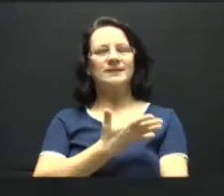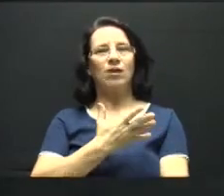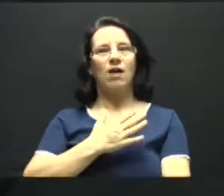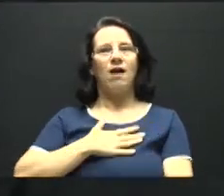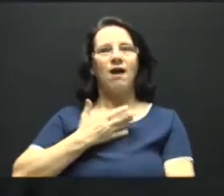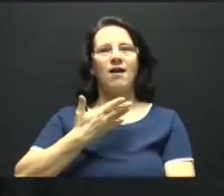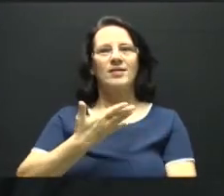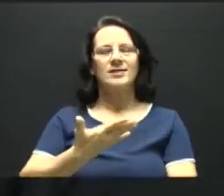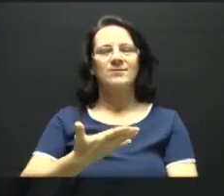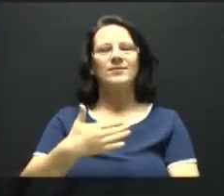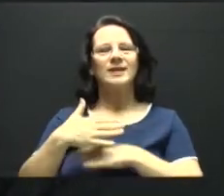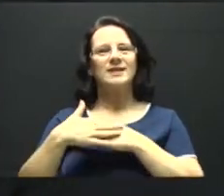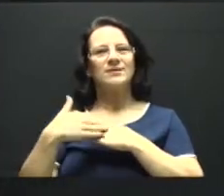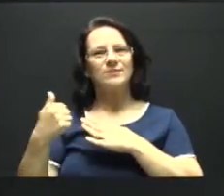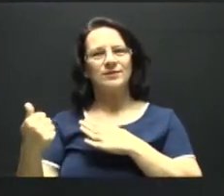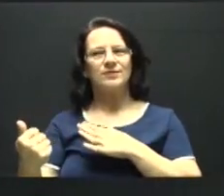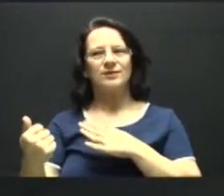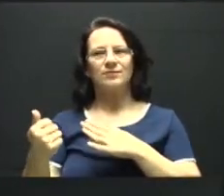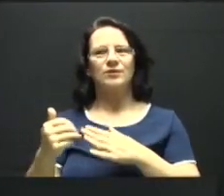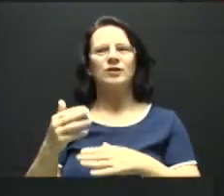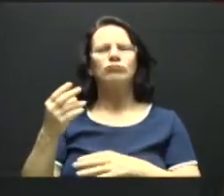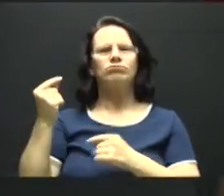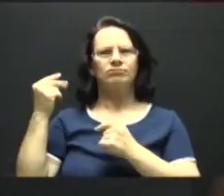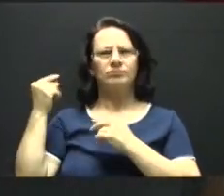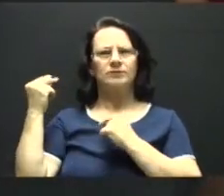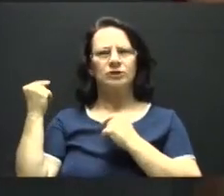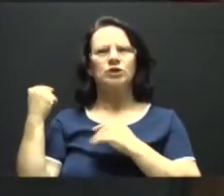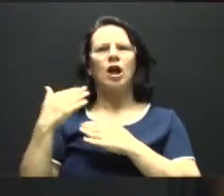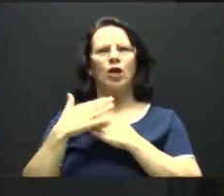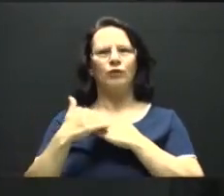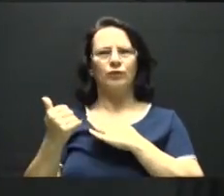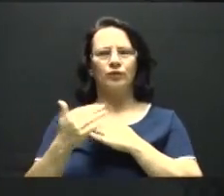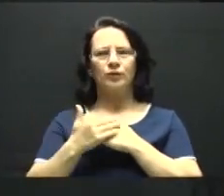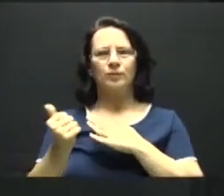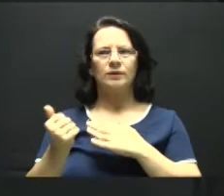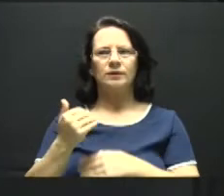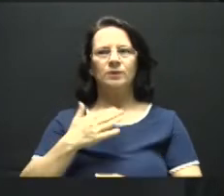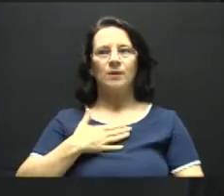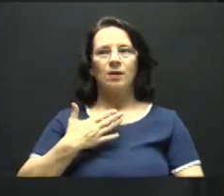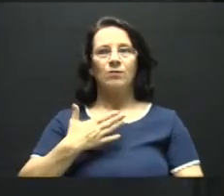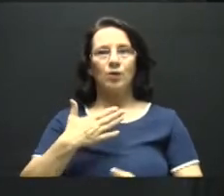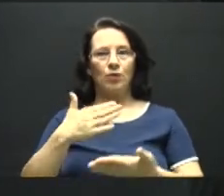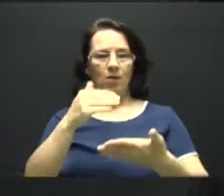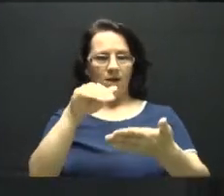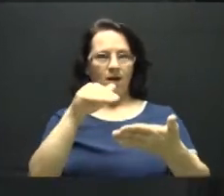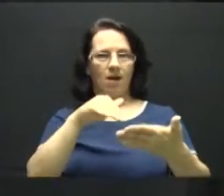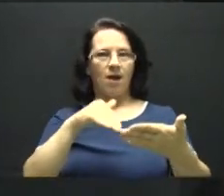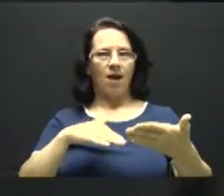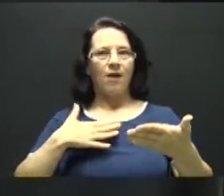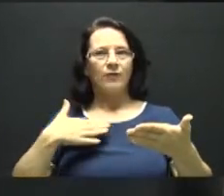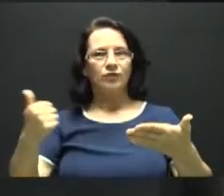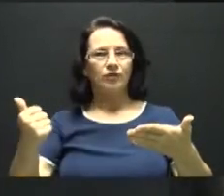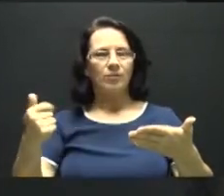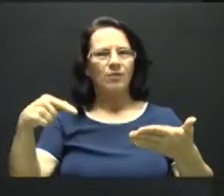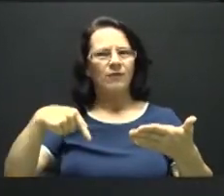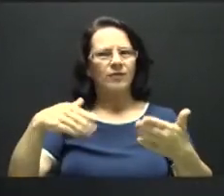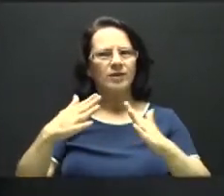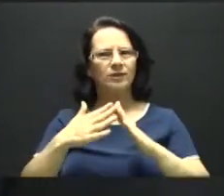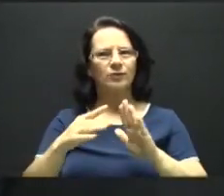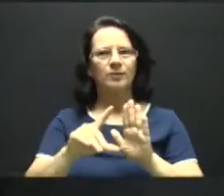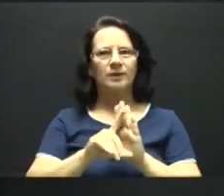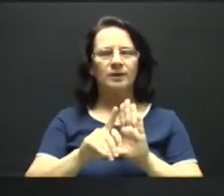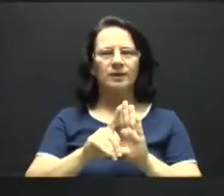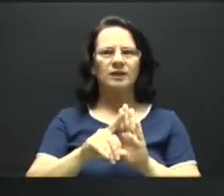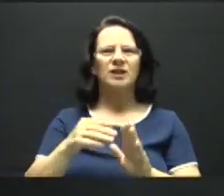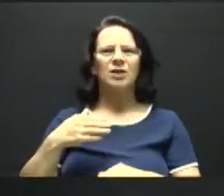surpresa andrade é já há algum tempo o nosso convidado mas de surpresa quando veio o convite até porque meu